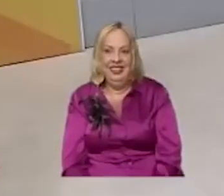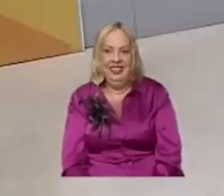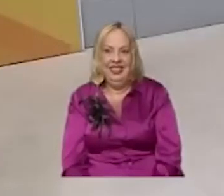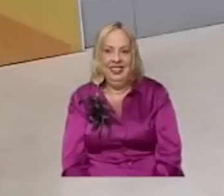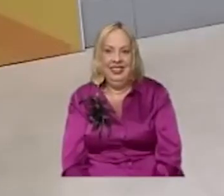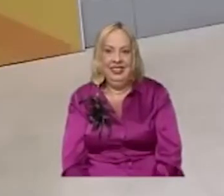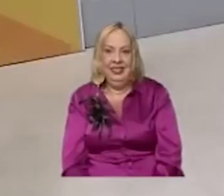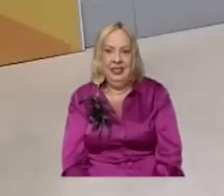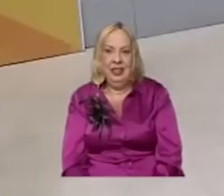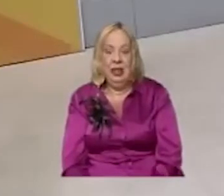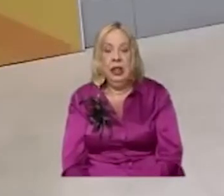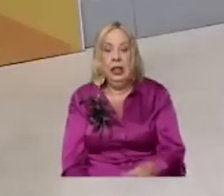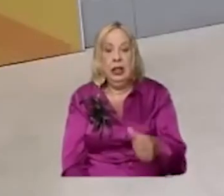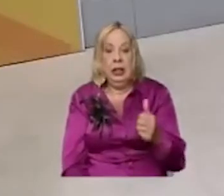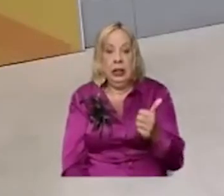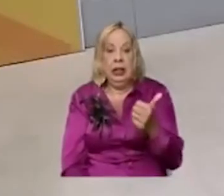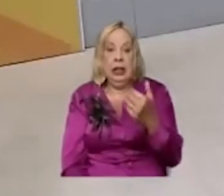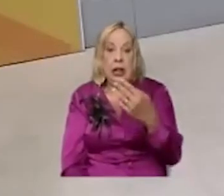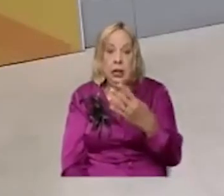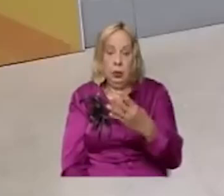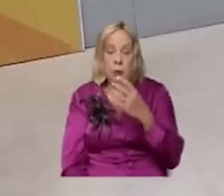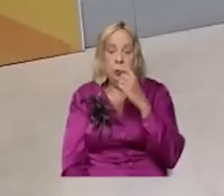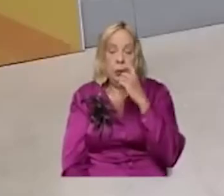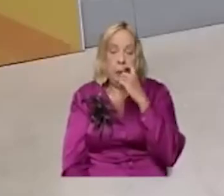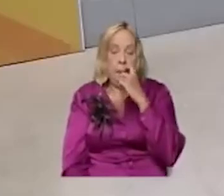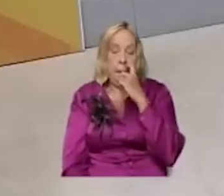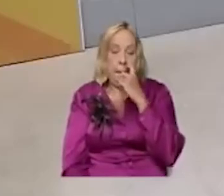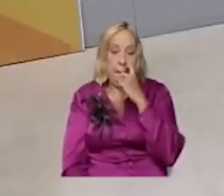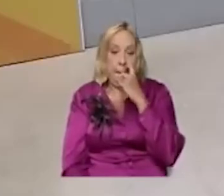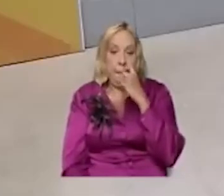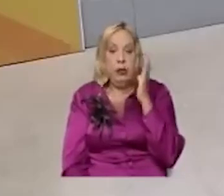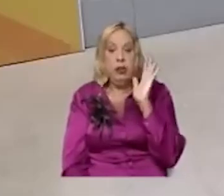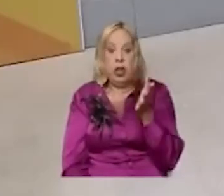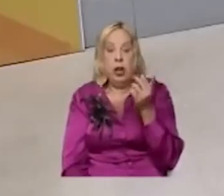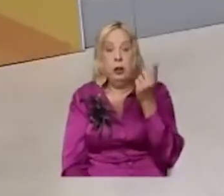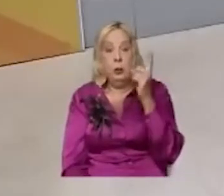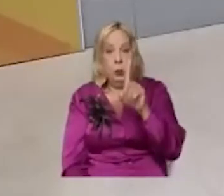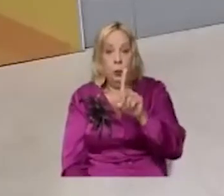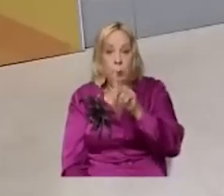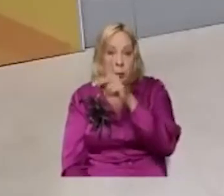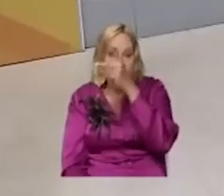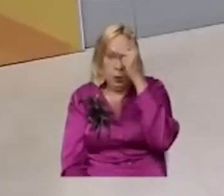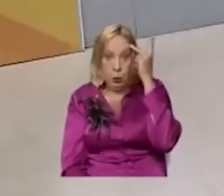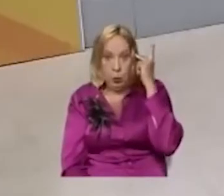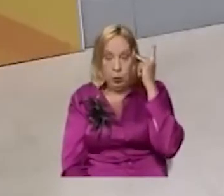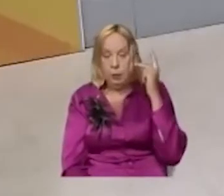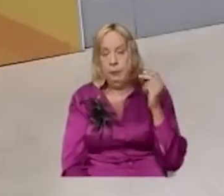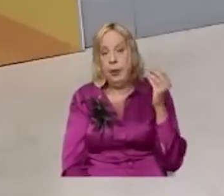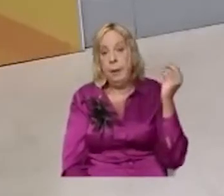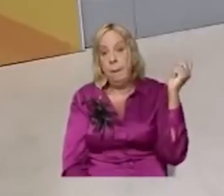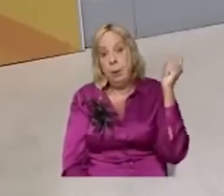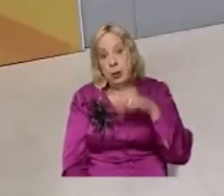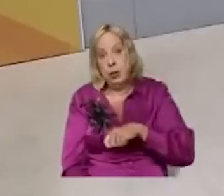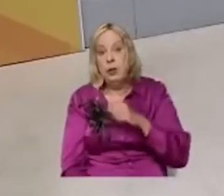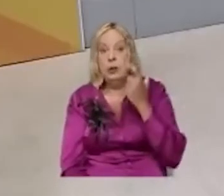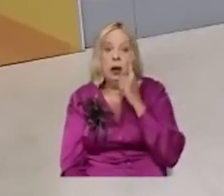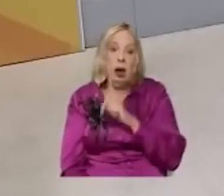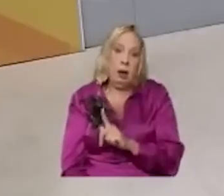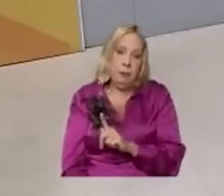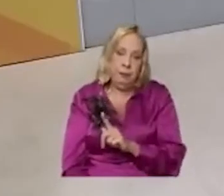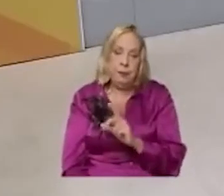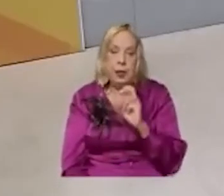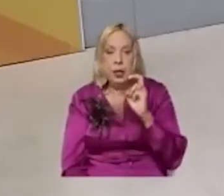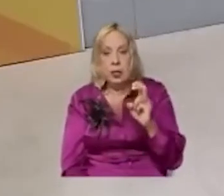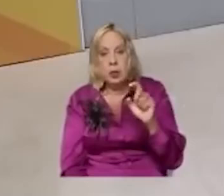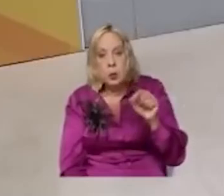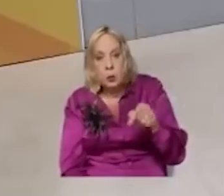Alô, alô, Jaque, o 14, última bolinha chamada por você. Coloca aí já um candidato ao nosso primeiro prêmio de 5 mil reais, tá?